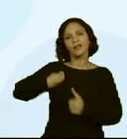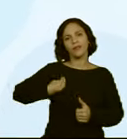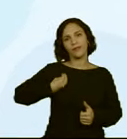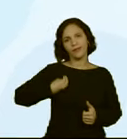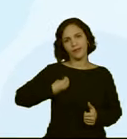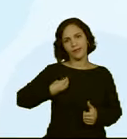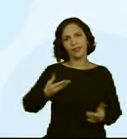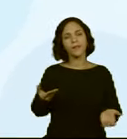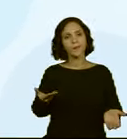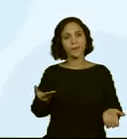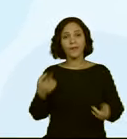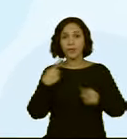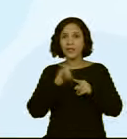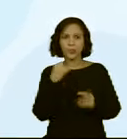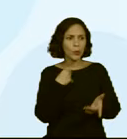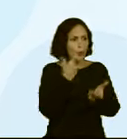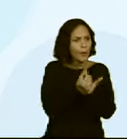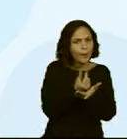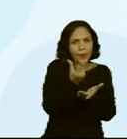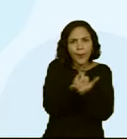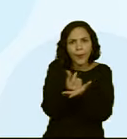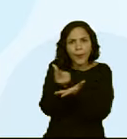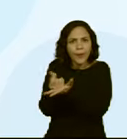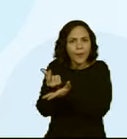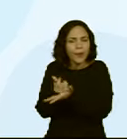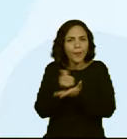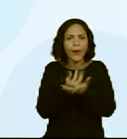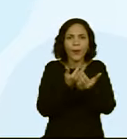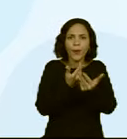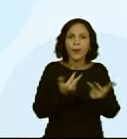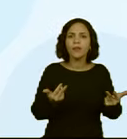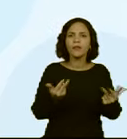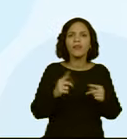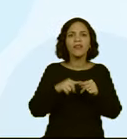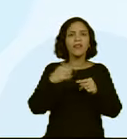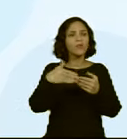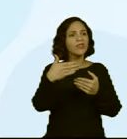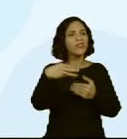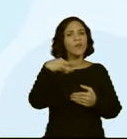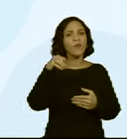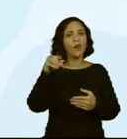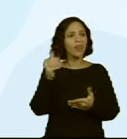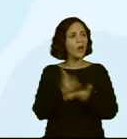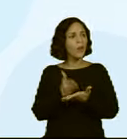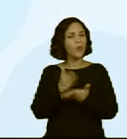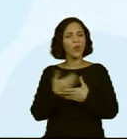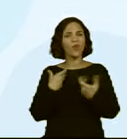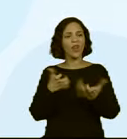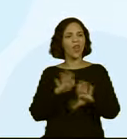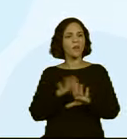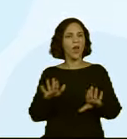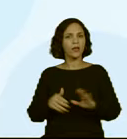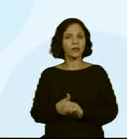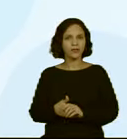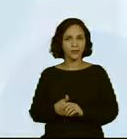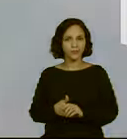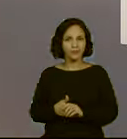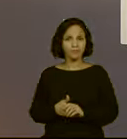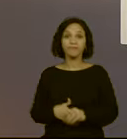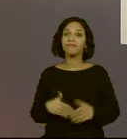nossa vida né se a gente está comprando um monte de coisa que depois vai sair de moda e a gente não vai querer mais tá